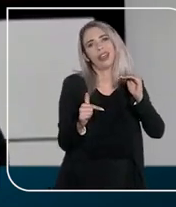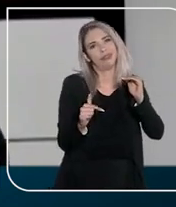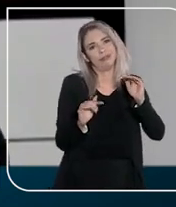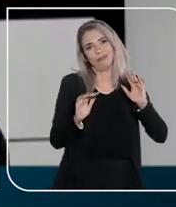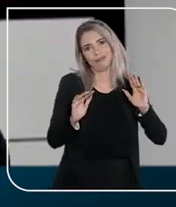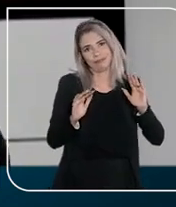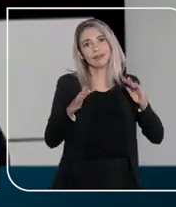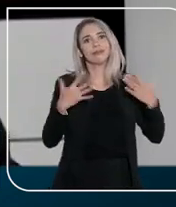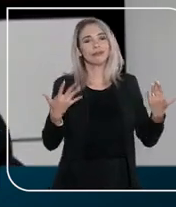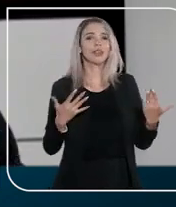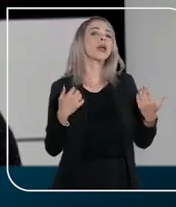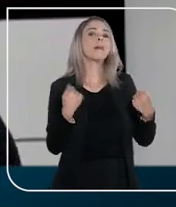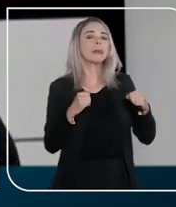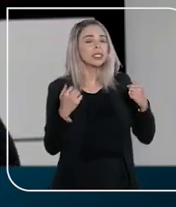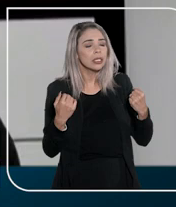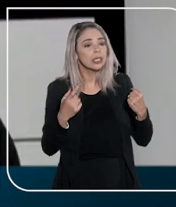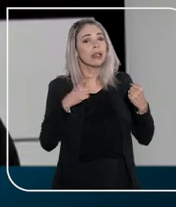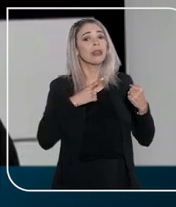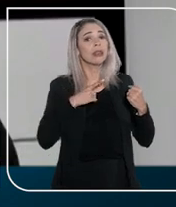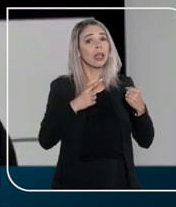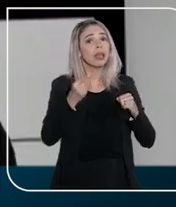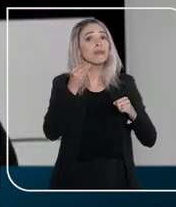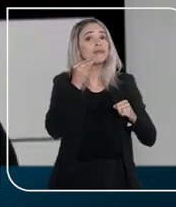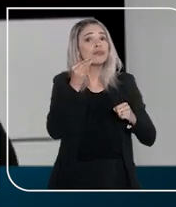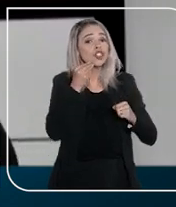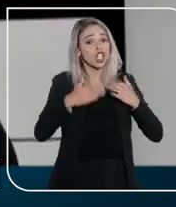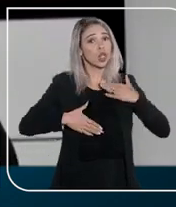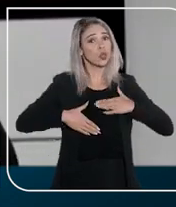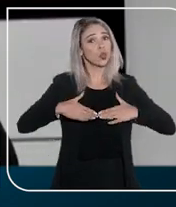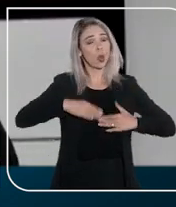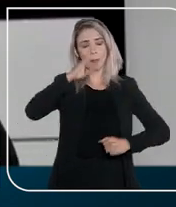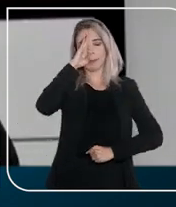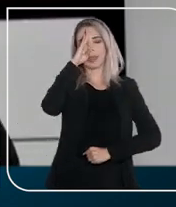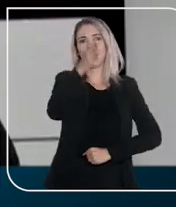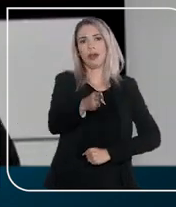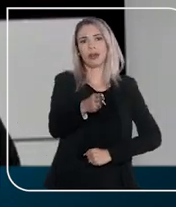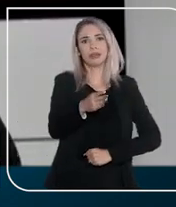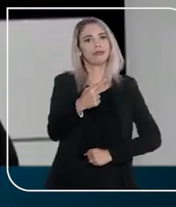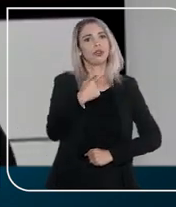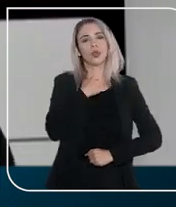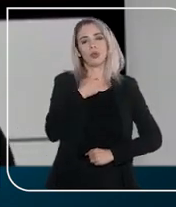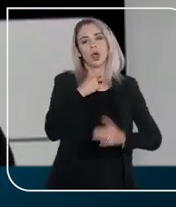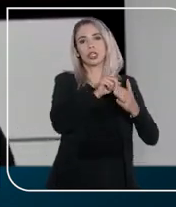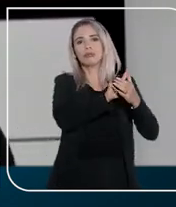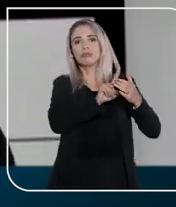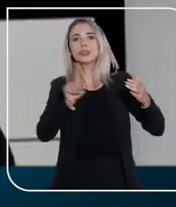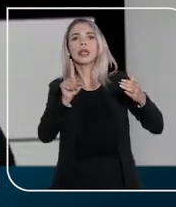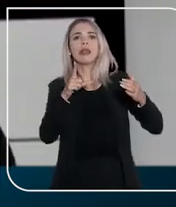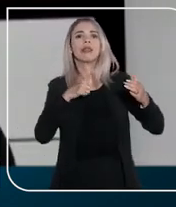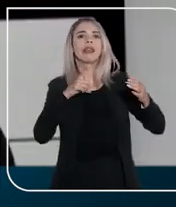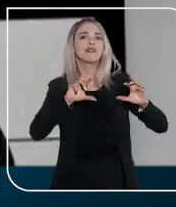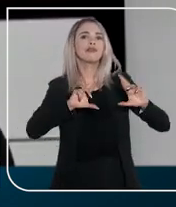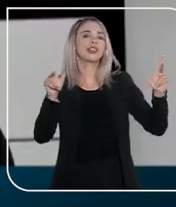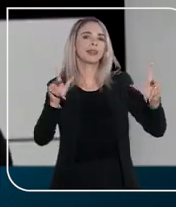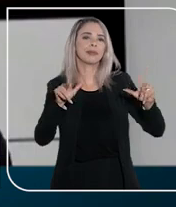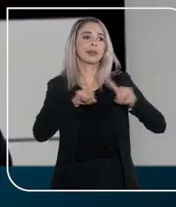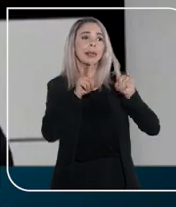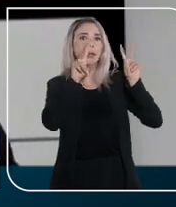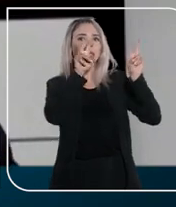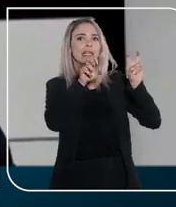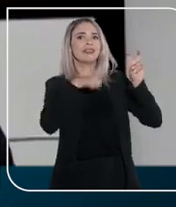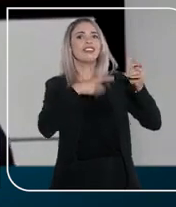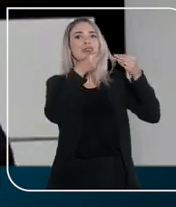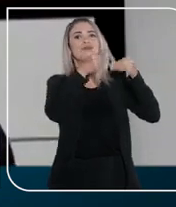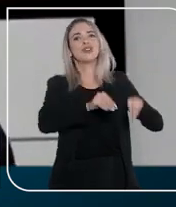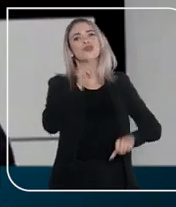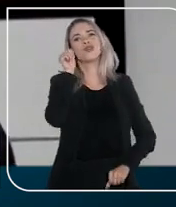aptidão física, ela tem que ser demonstrada na hora. E aí não comportaria exceções. Só que este tema trouxe um prejuízo